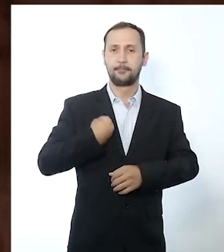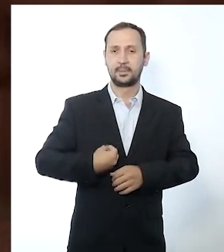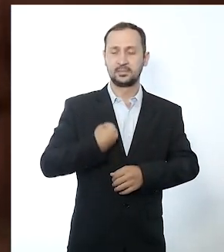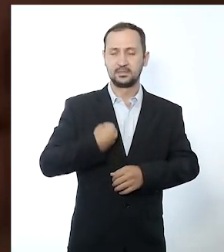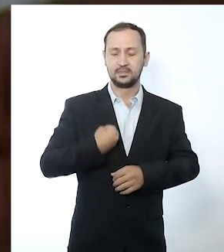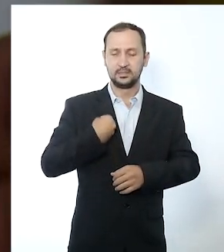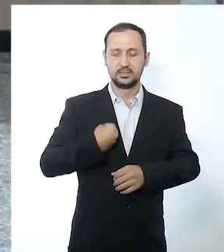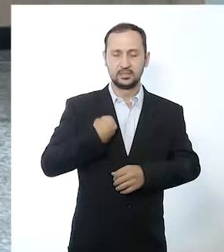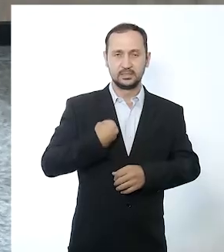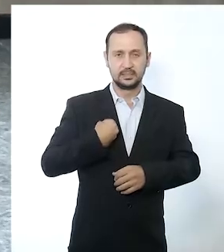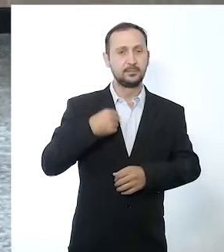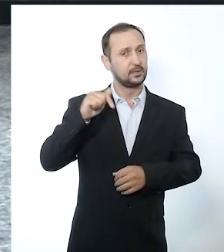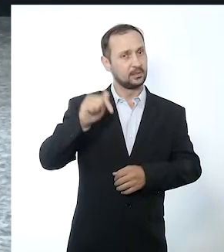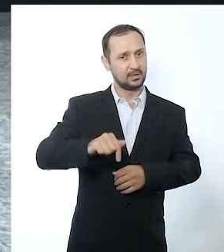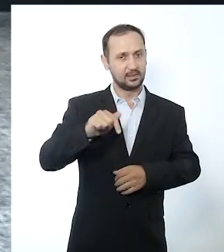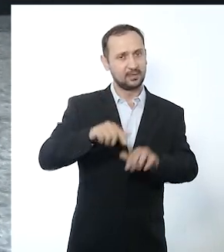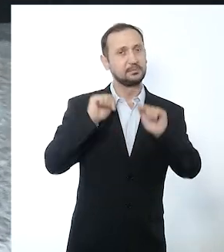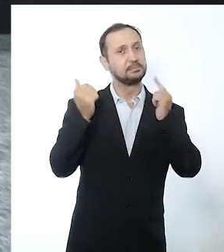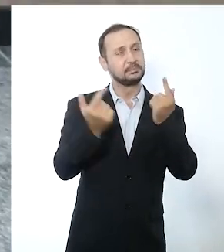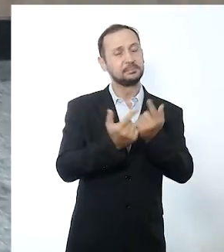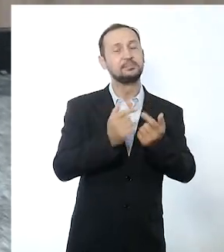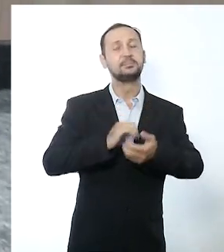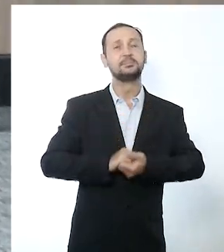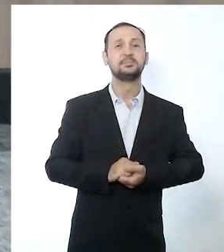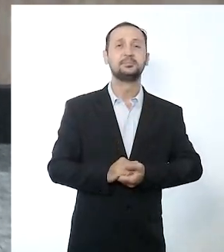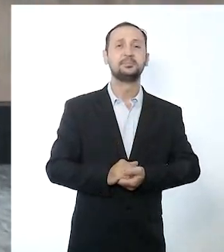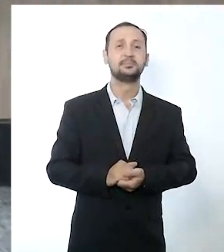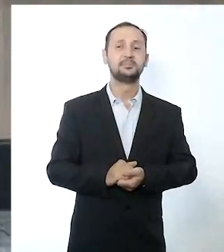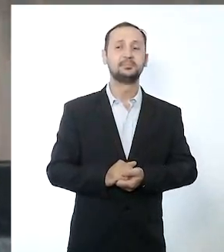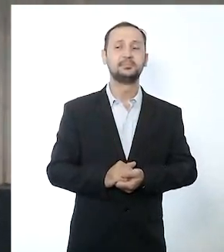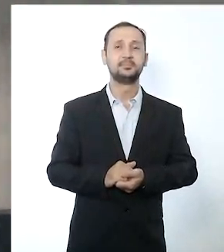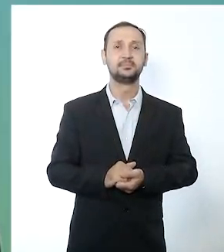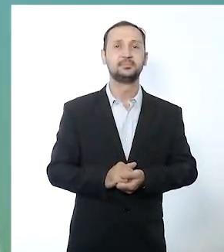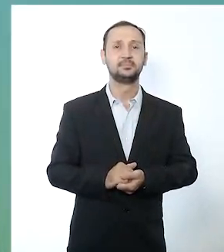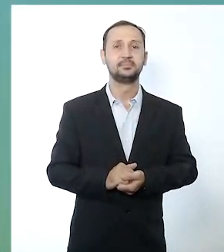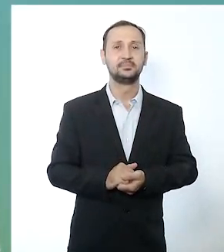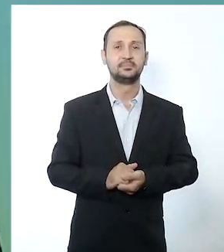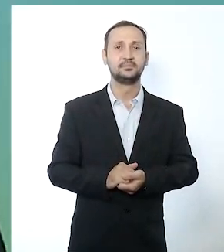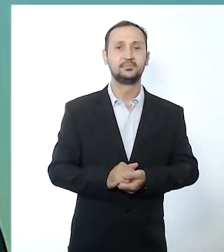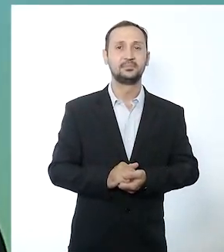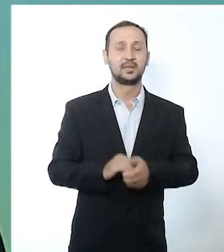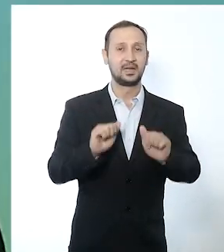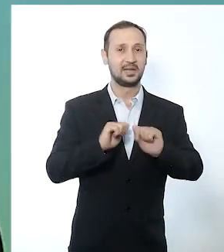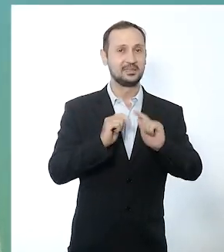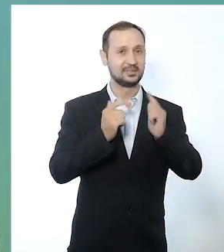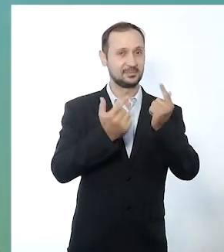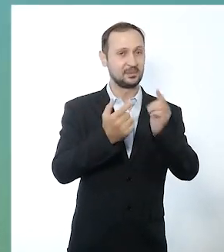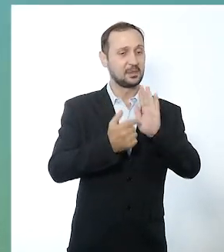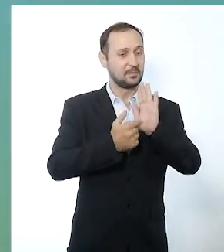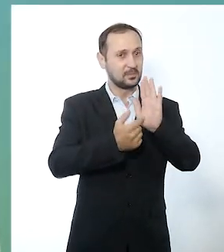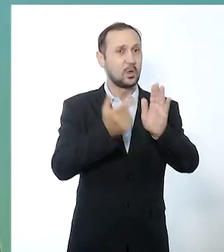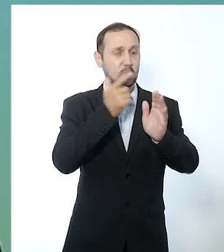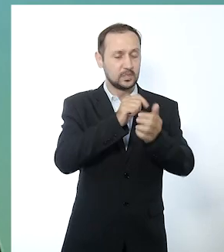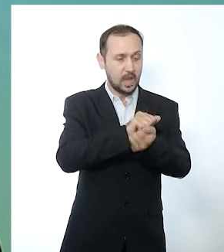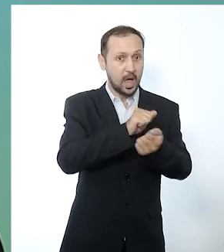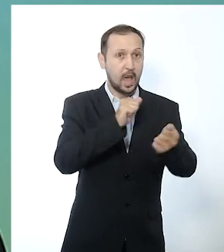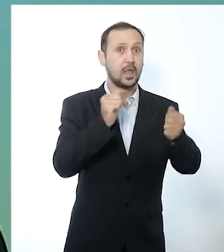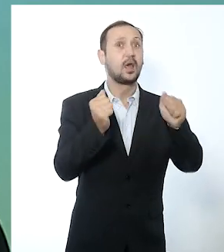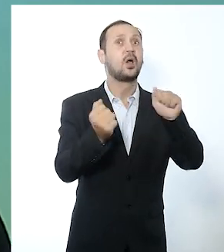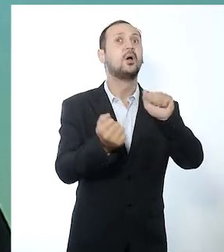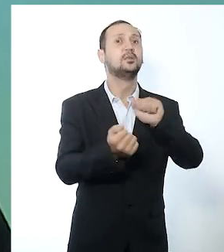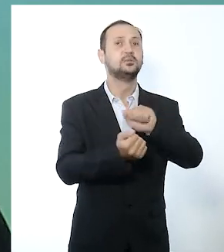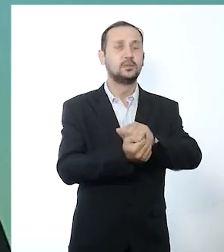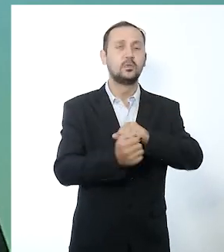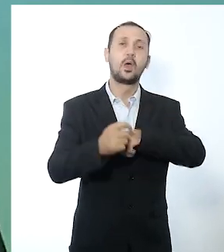das atividades na Assembleia Legislativa. A Assembleia está dando as adequações